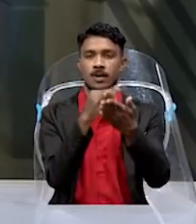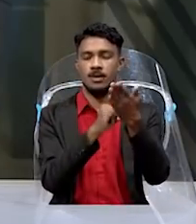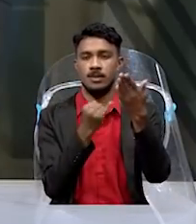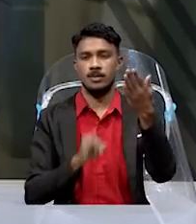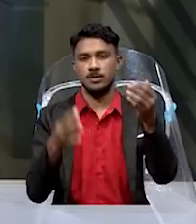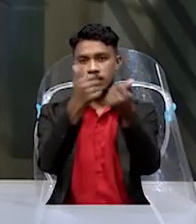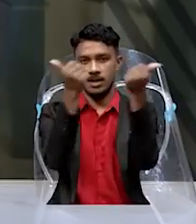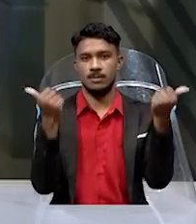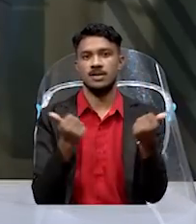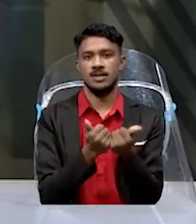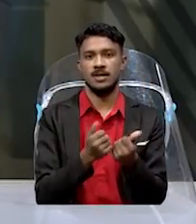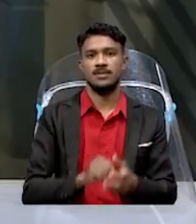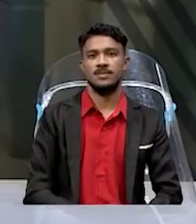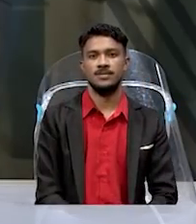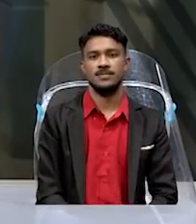marcial.